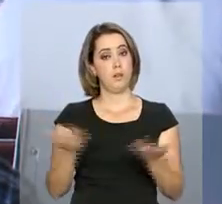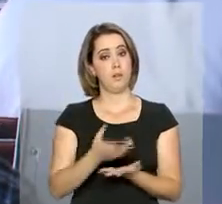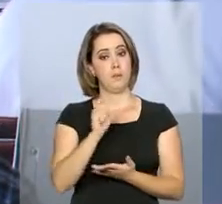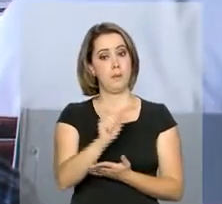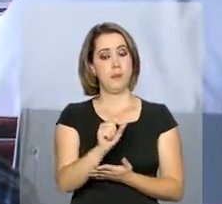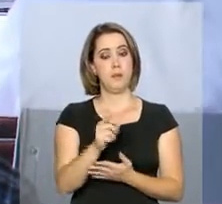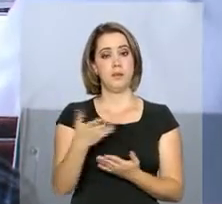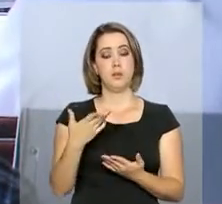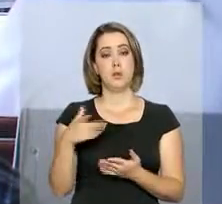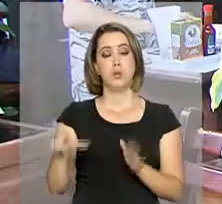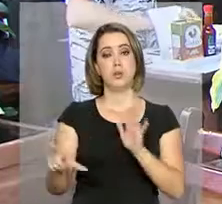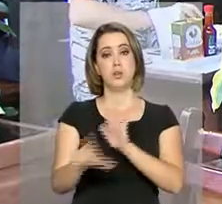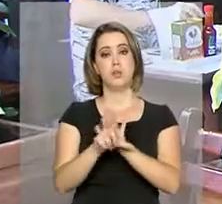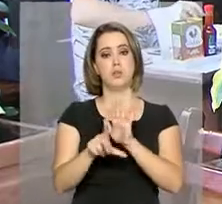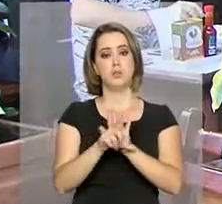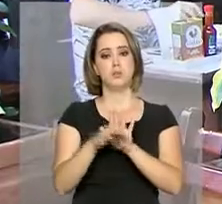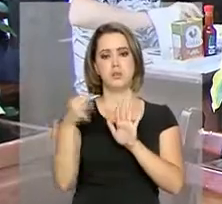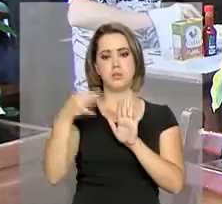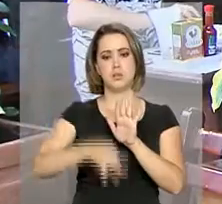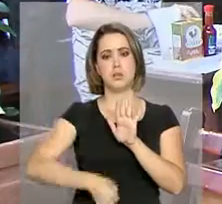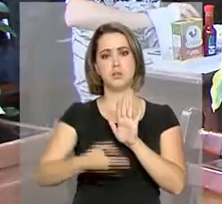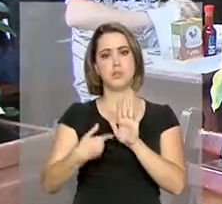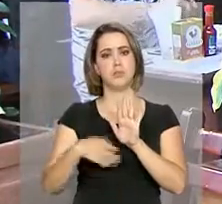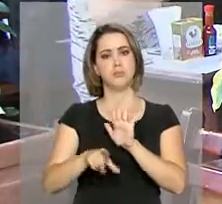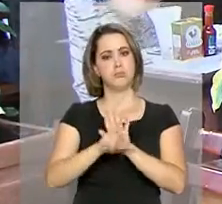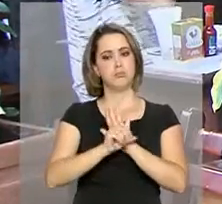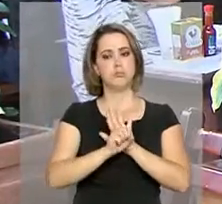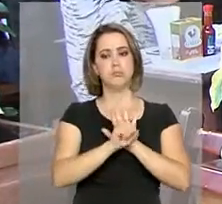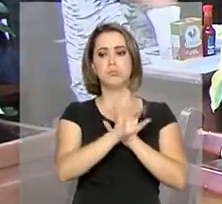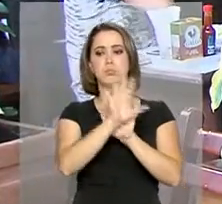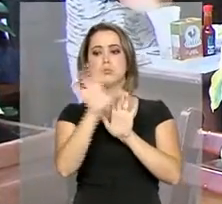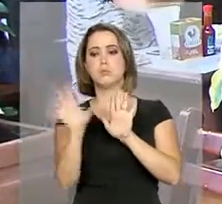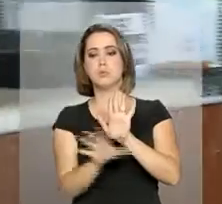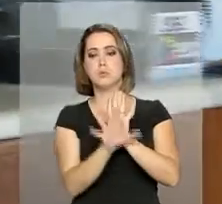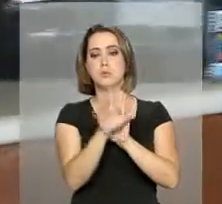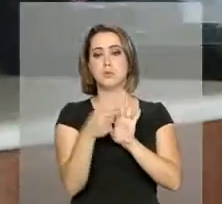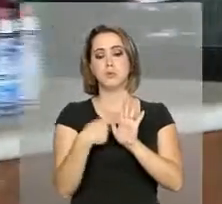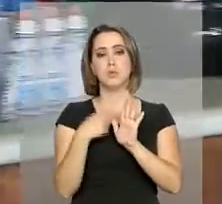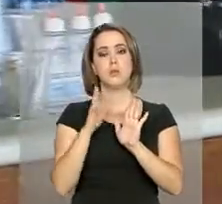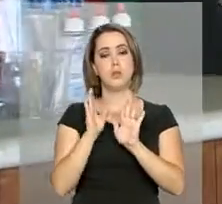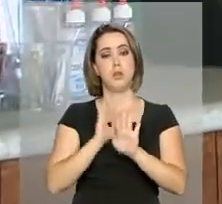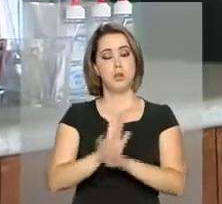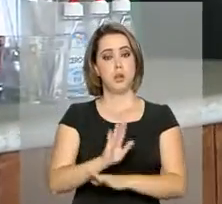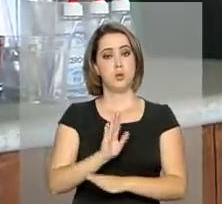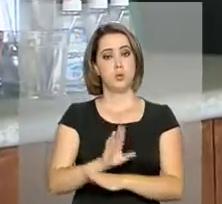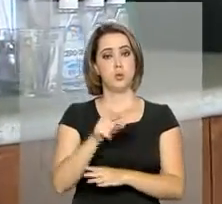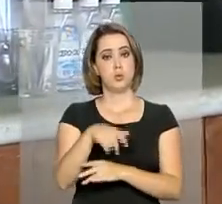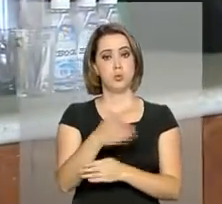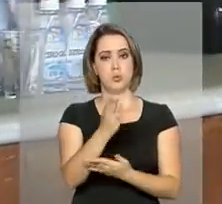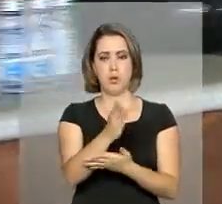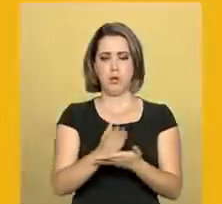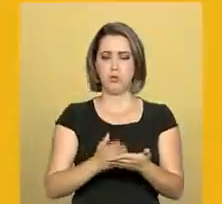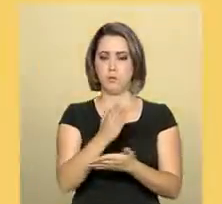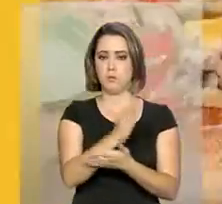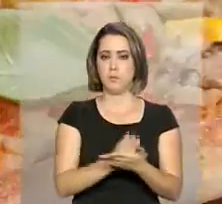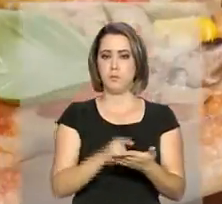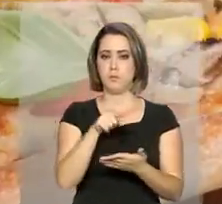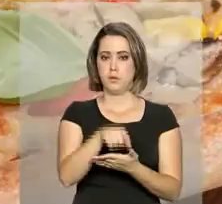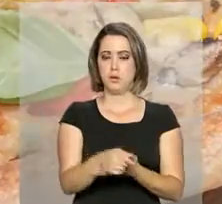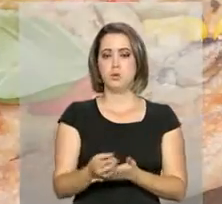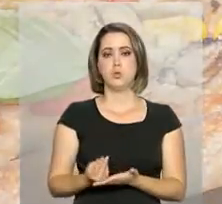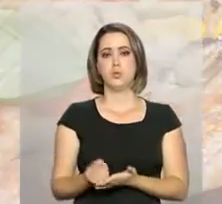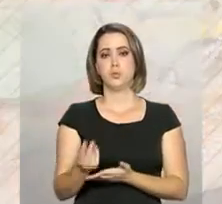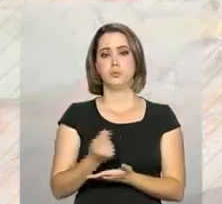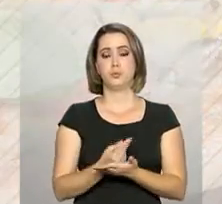uma lei vem criar regras mais claras que ajudam, inclusive, na hora de identificar e dividir esse valor. Com a